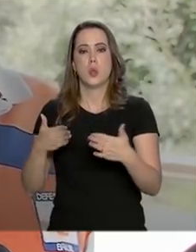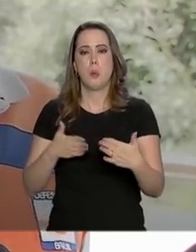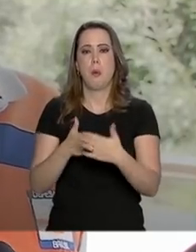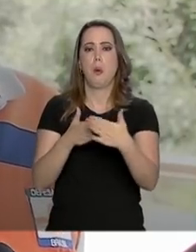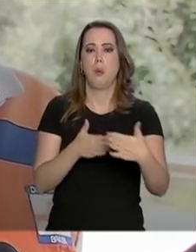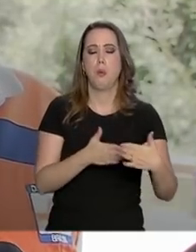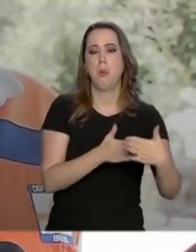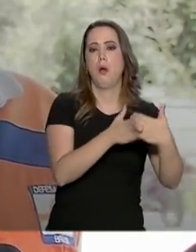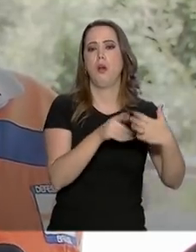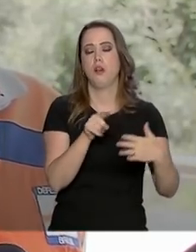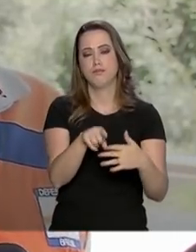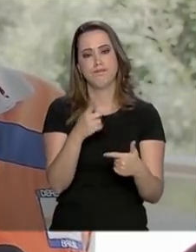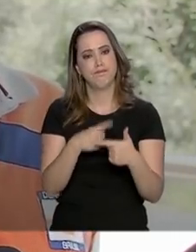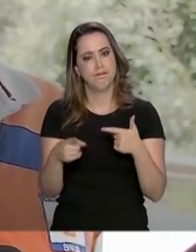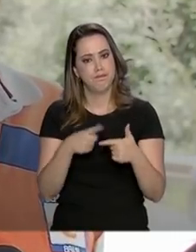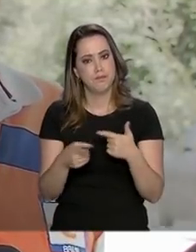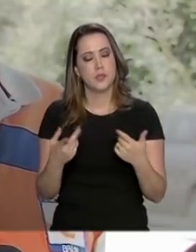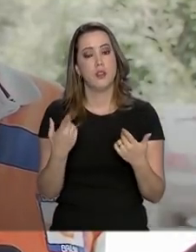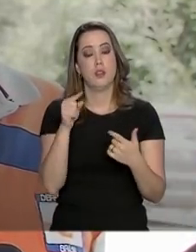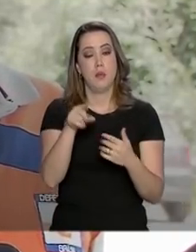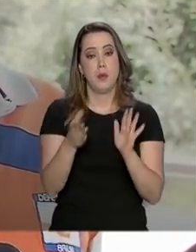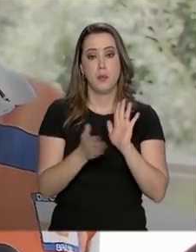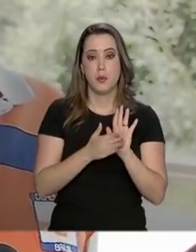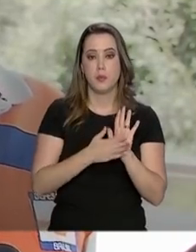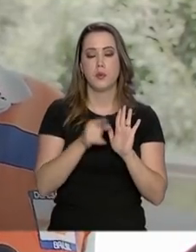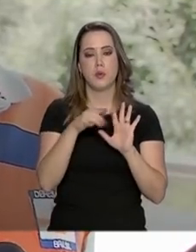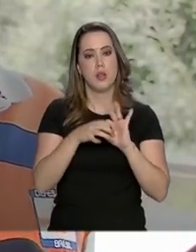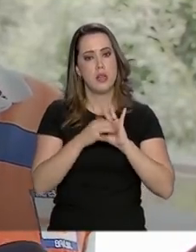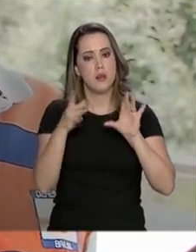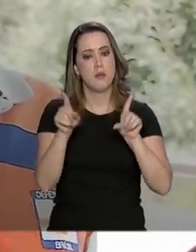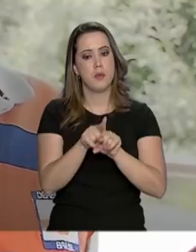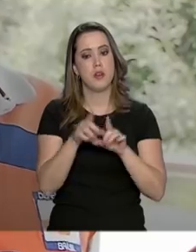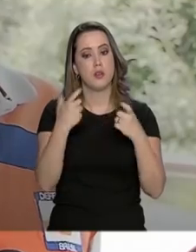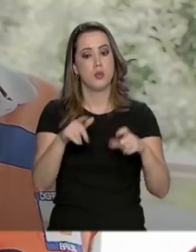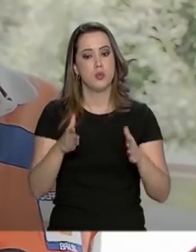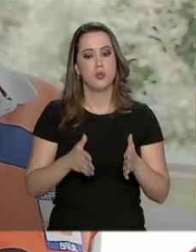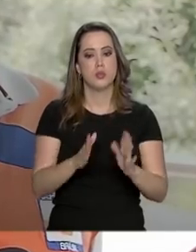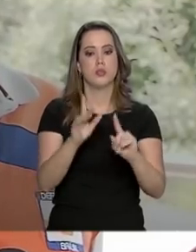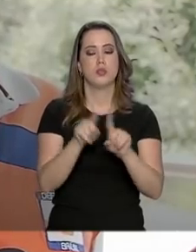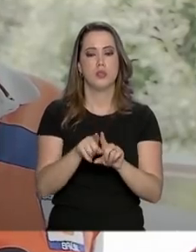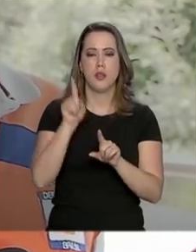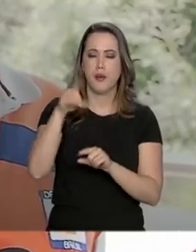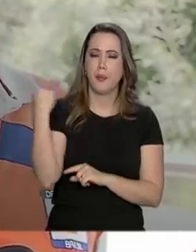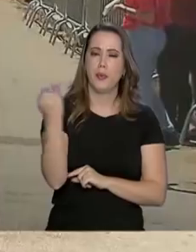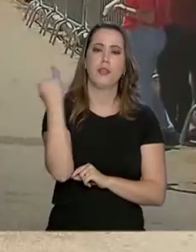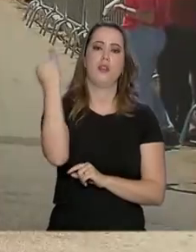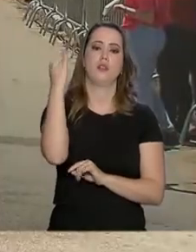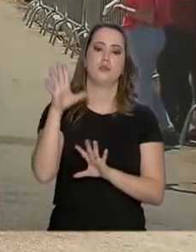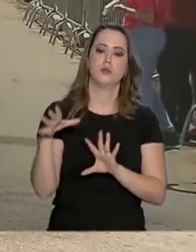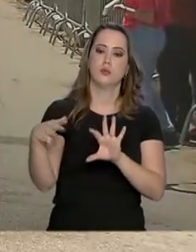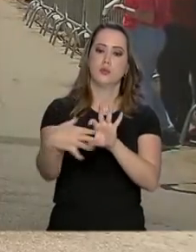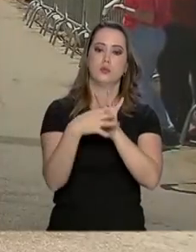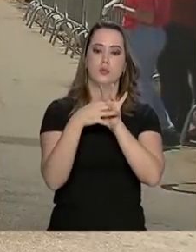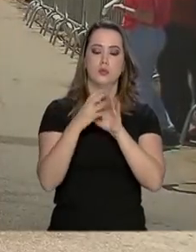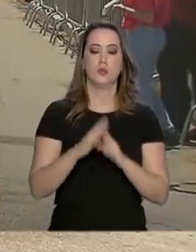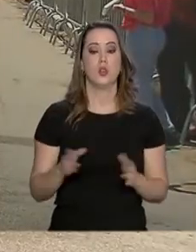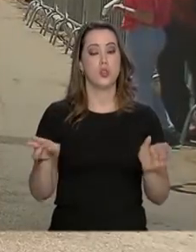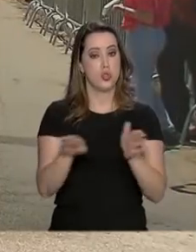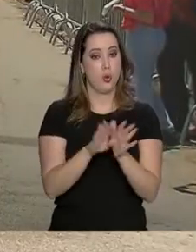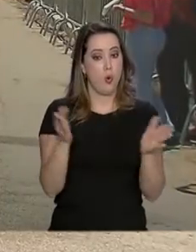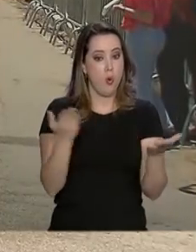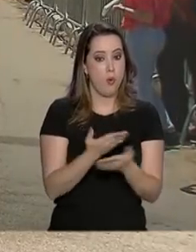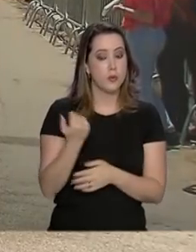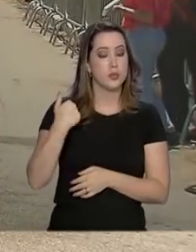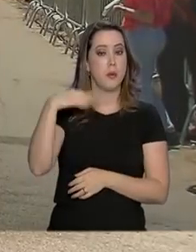por barro, pelos rejeitos, para proporcionar a liberação dessa rodovia, que é uma importante via de ligação. E chegaram hoje a Brumadinho